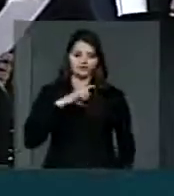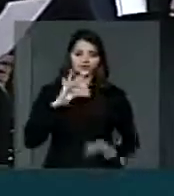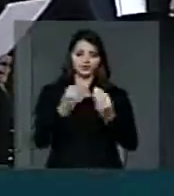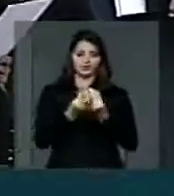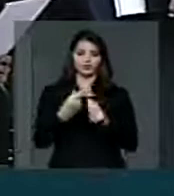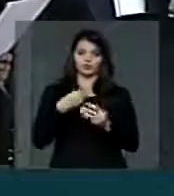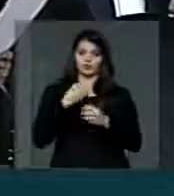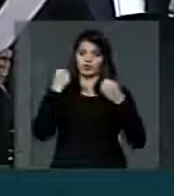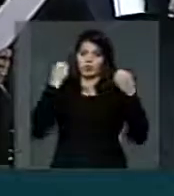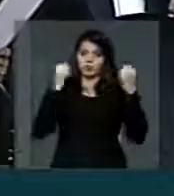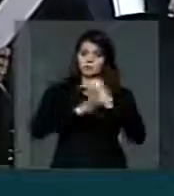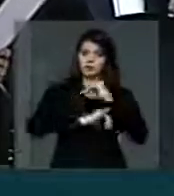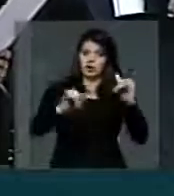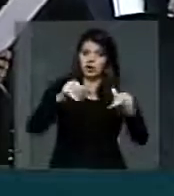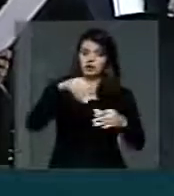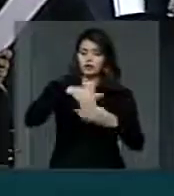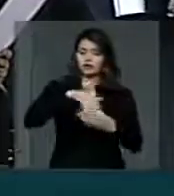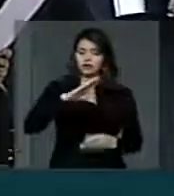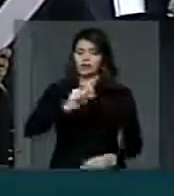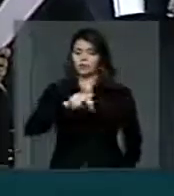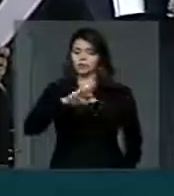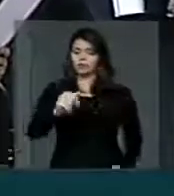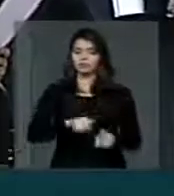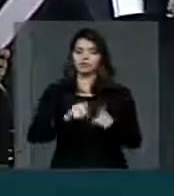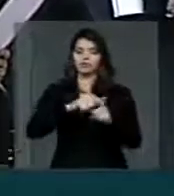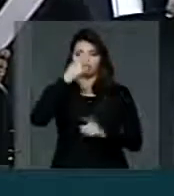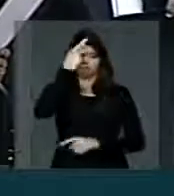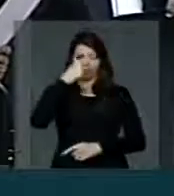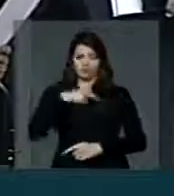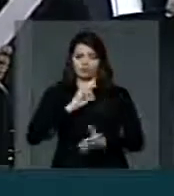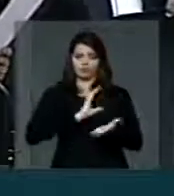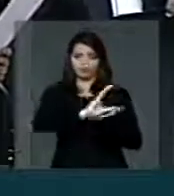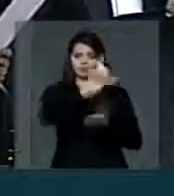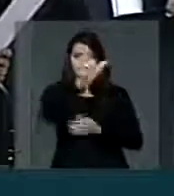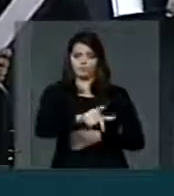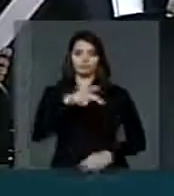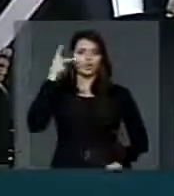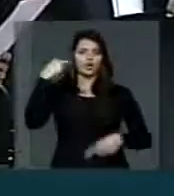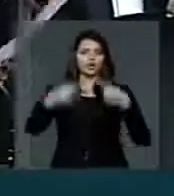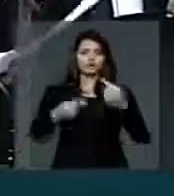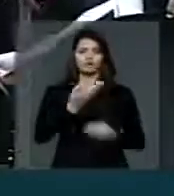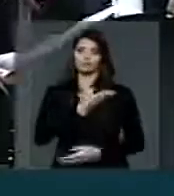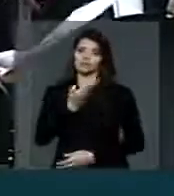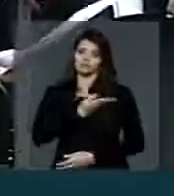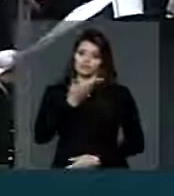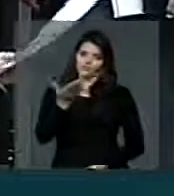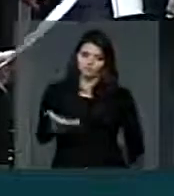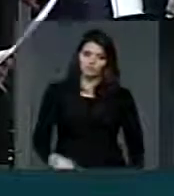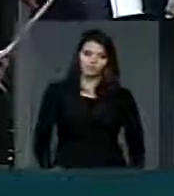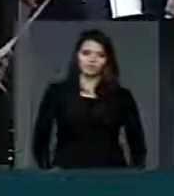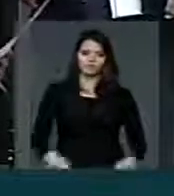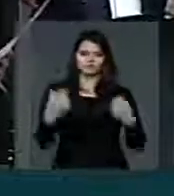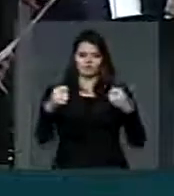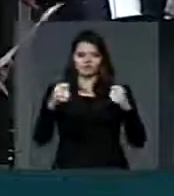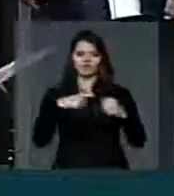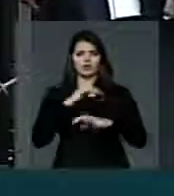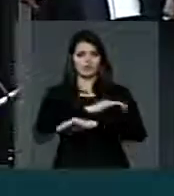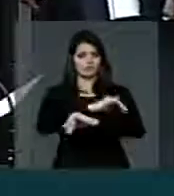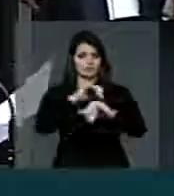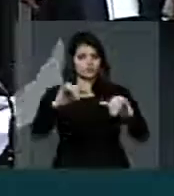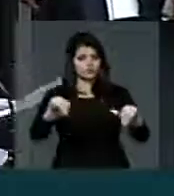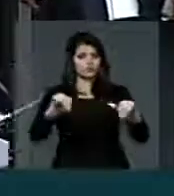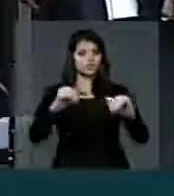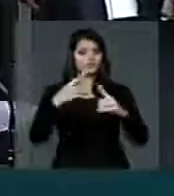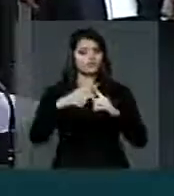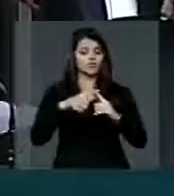de campanha e para as finanças pessoais dos políticos e de seus amigos. Precisávamos de uma advertência